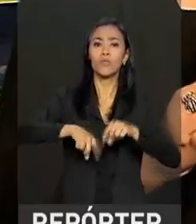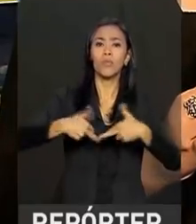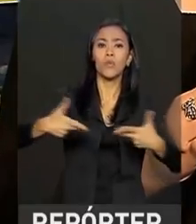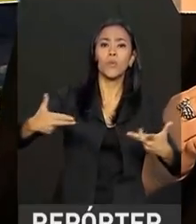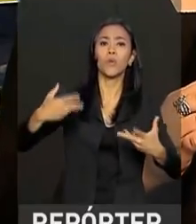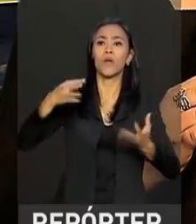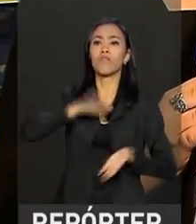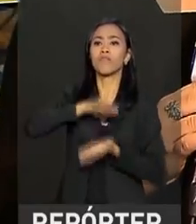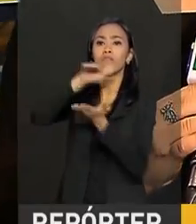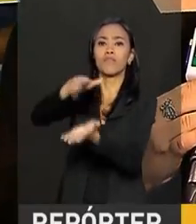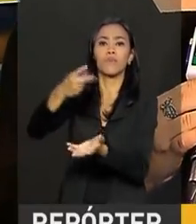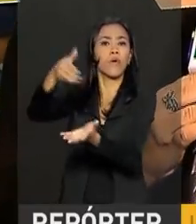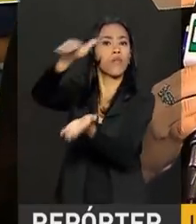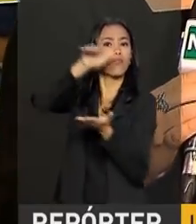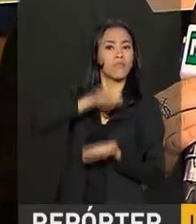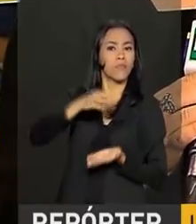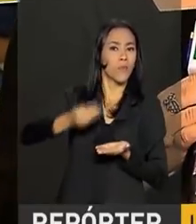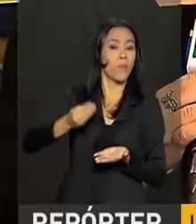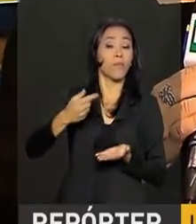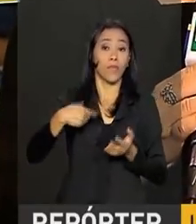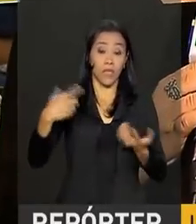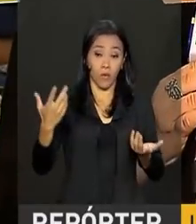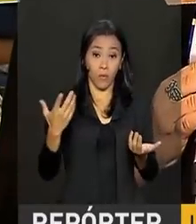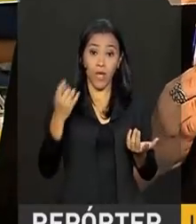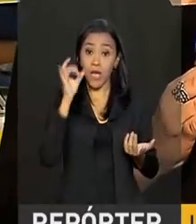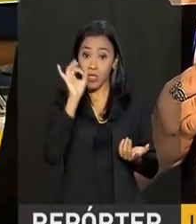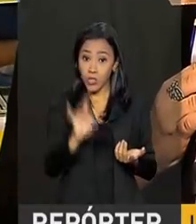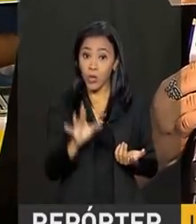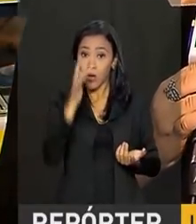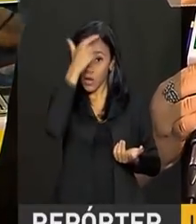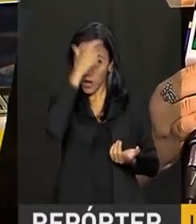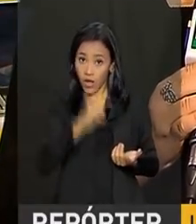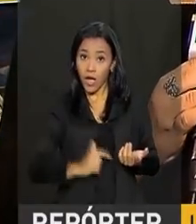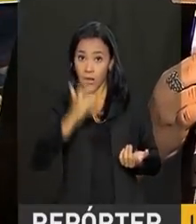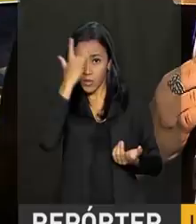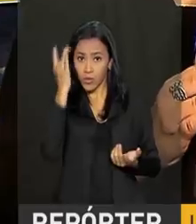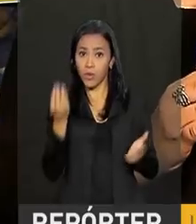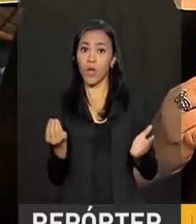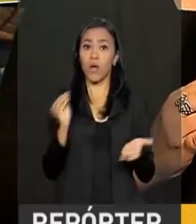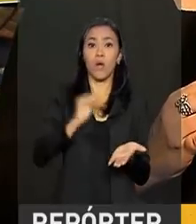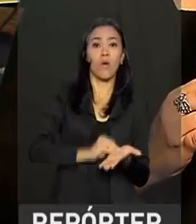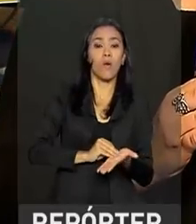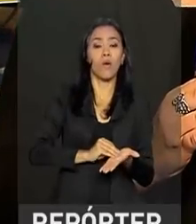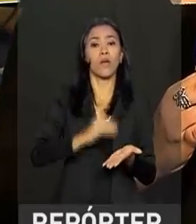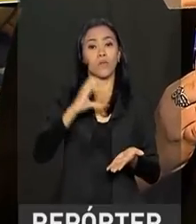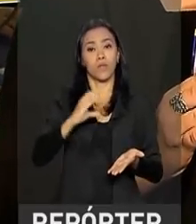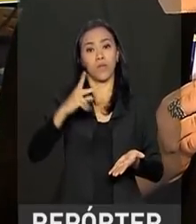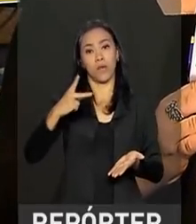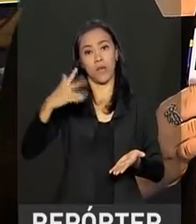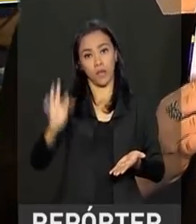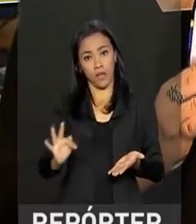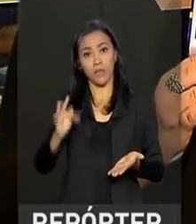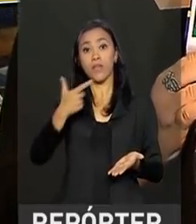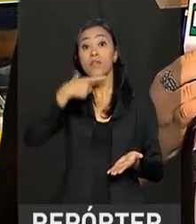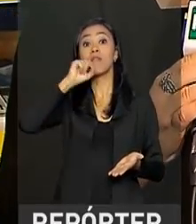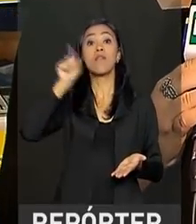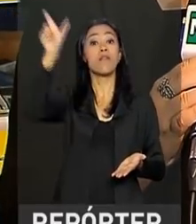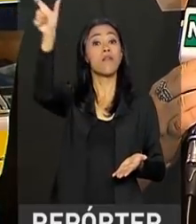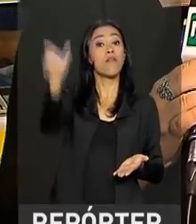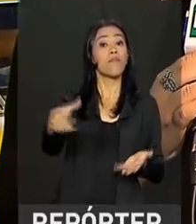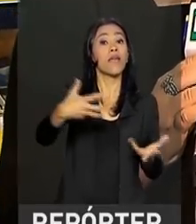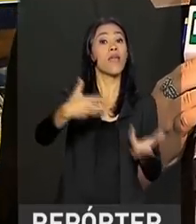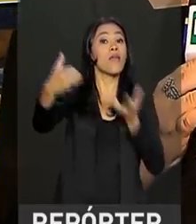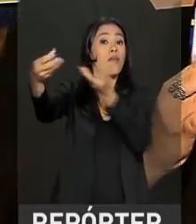associar o objeto ao cpf basta que o cliente informe o número do documento dele e de quem vai receber a